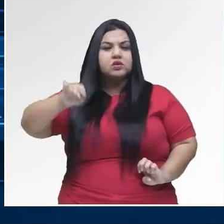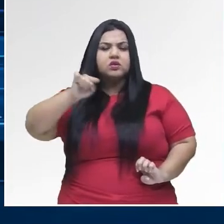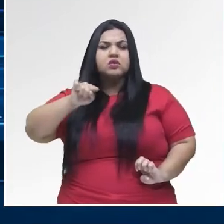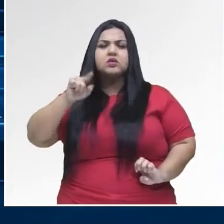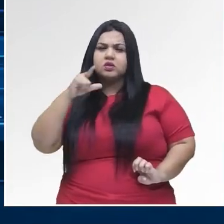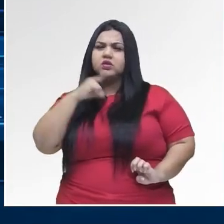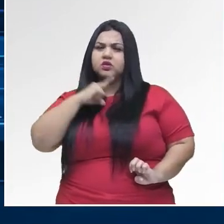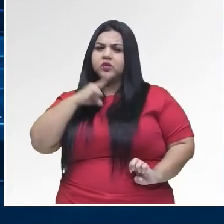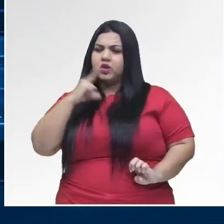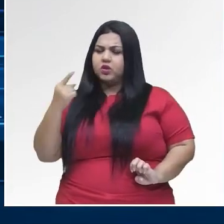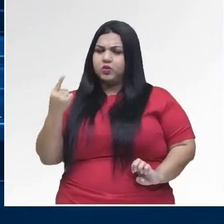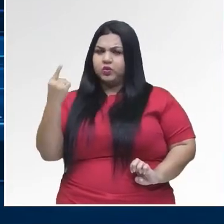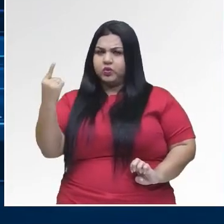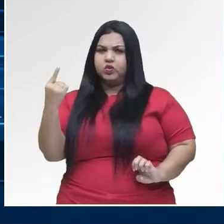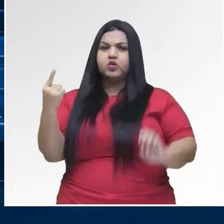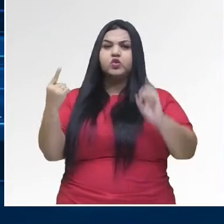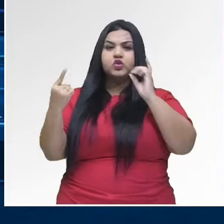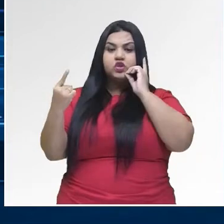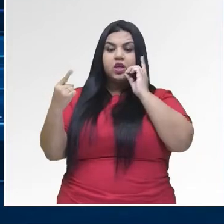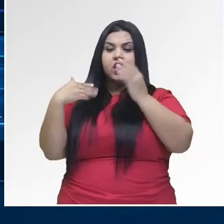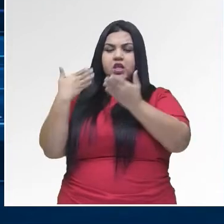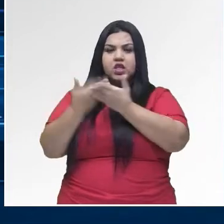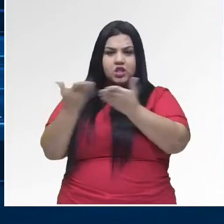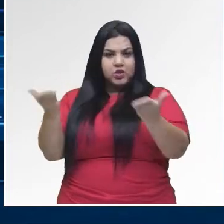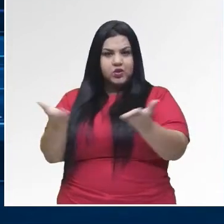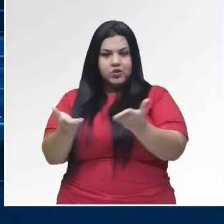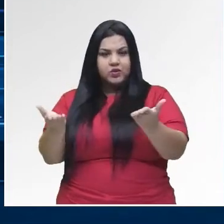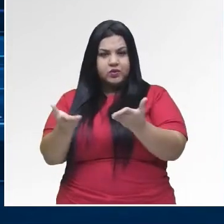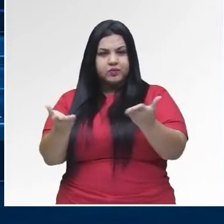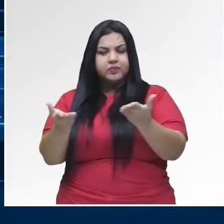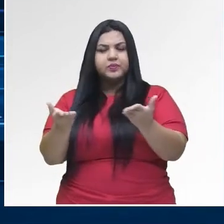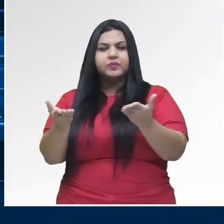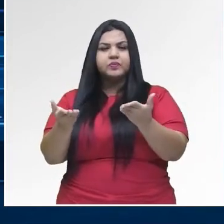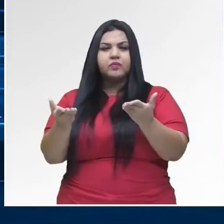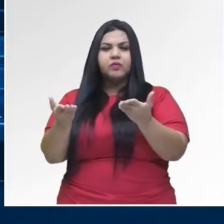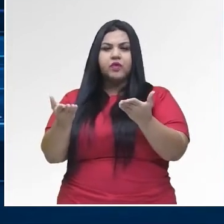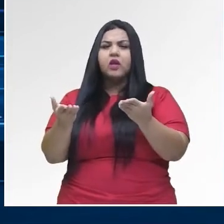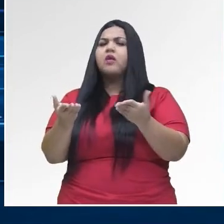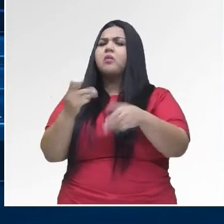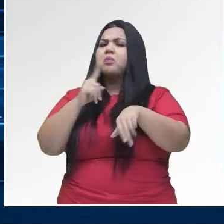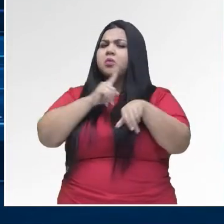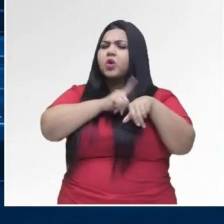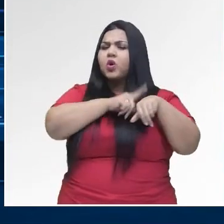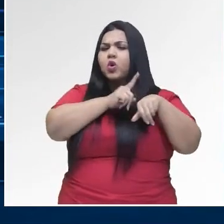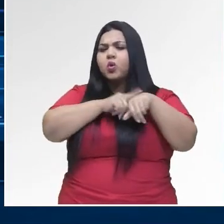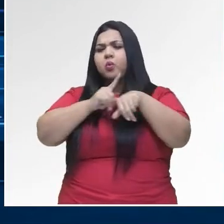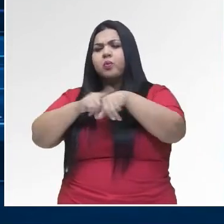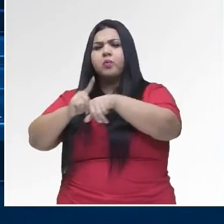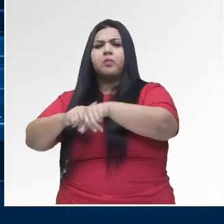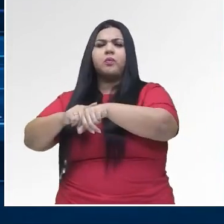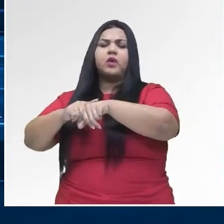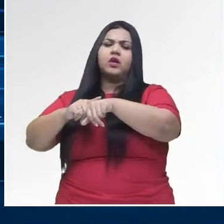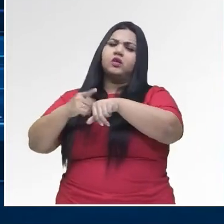tiveram um dia, até chegar agora, né? Passaram por vários momentos na vida hoje.